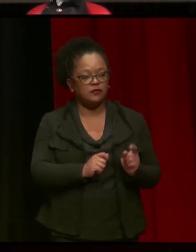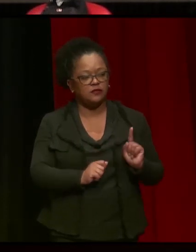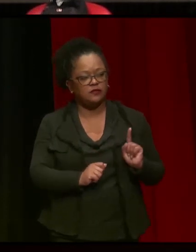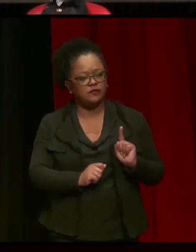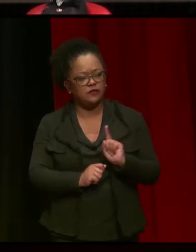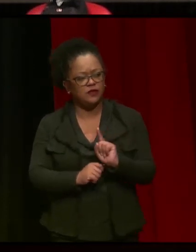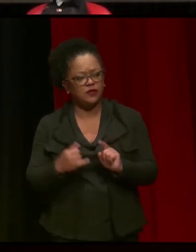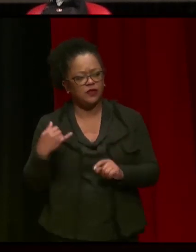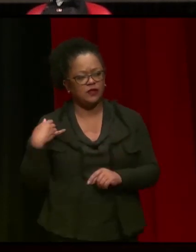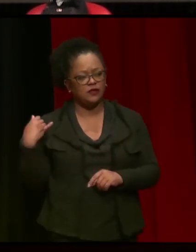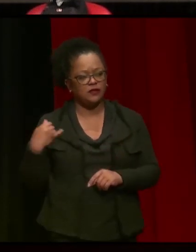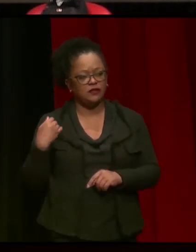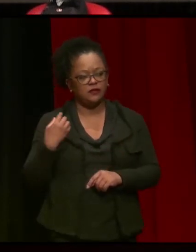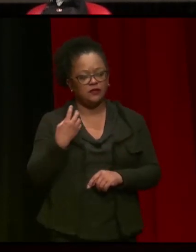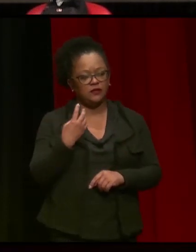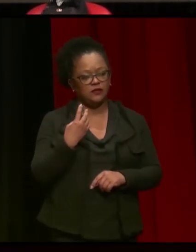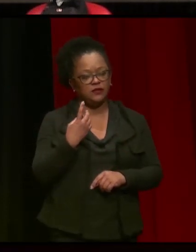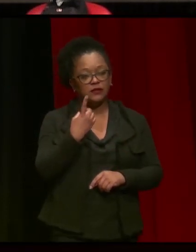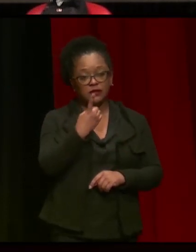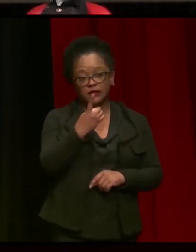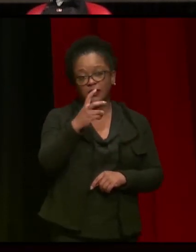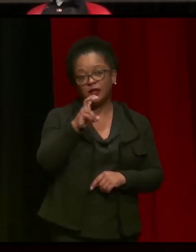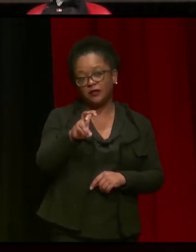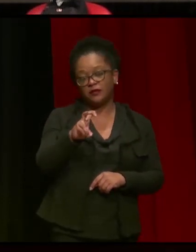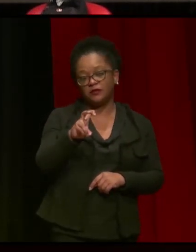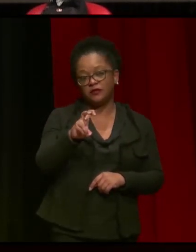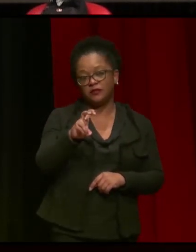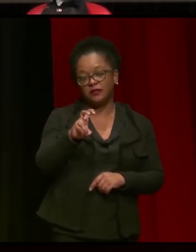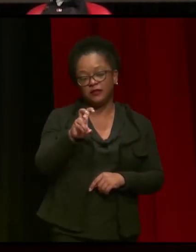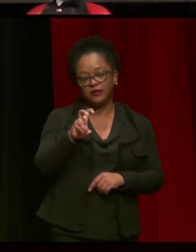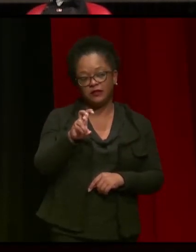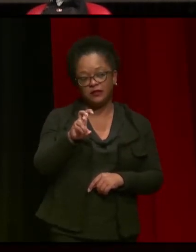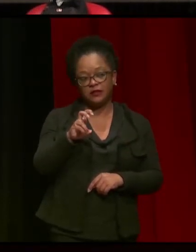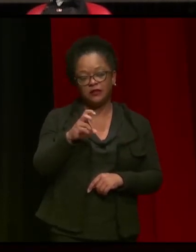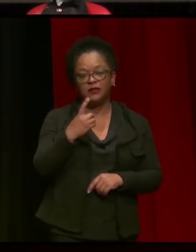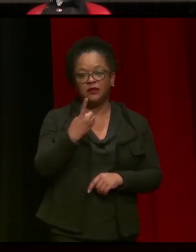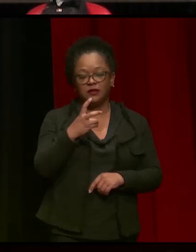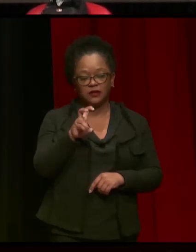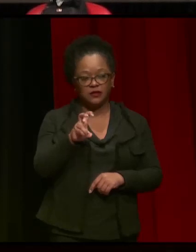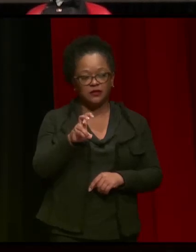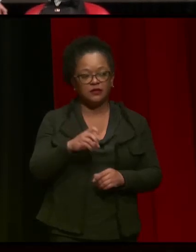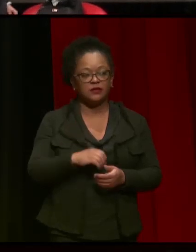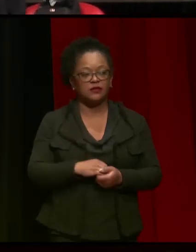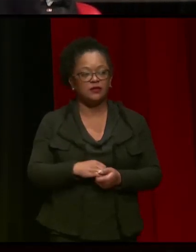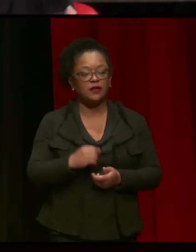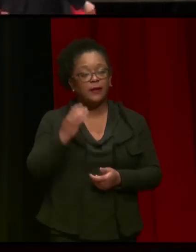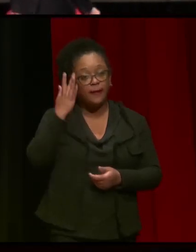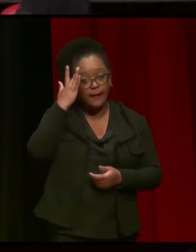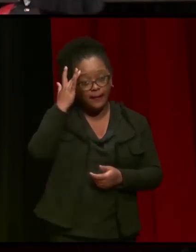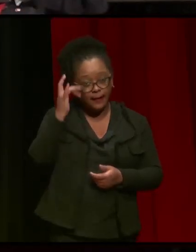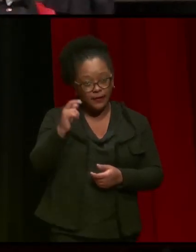Aí tem 20 anos agora, olha só. 15. Ah, 15, desculpe.